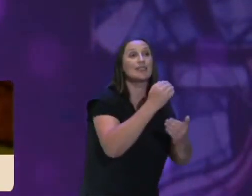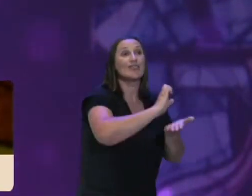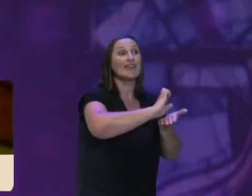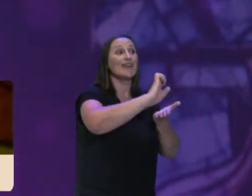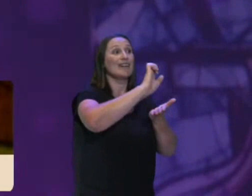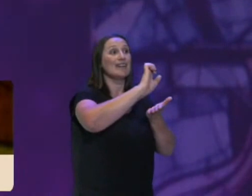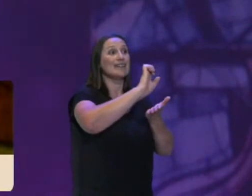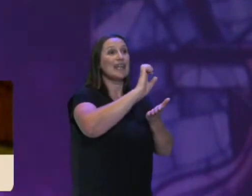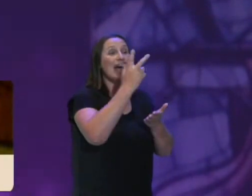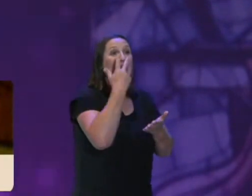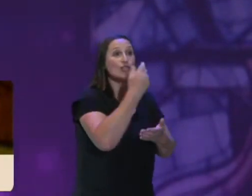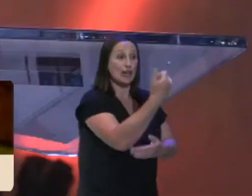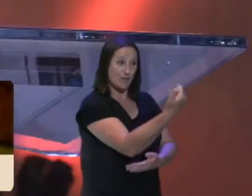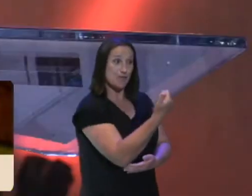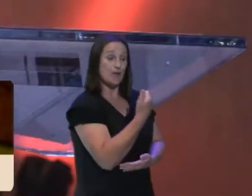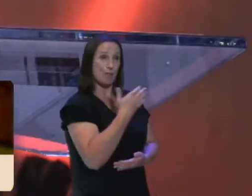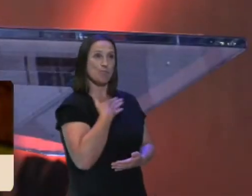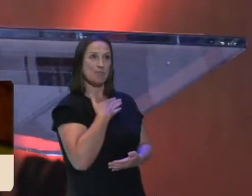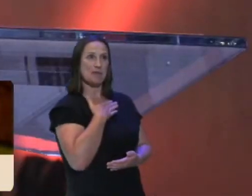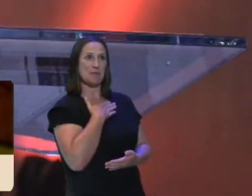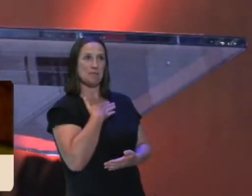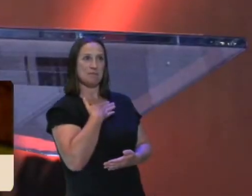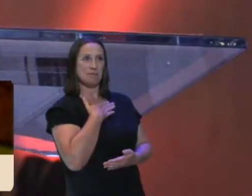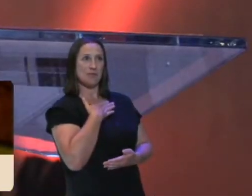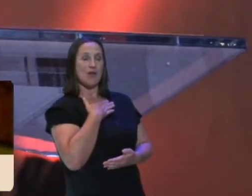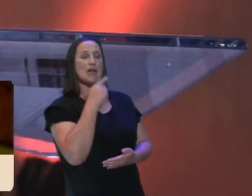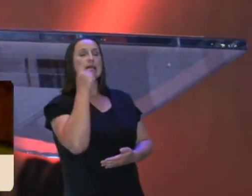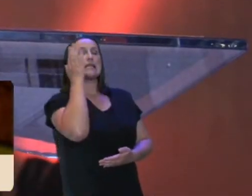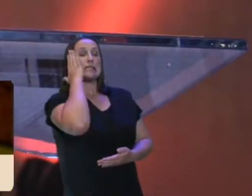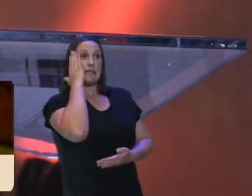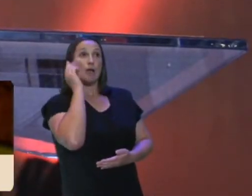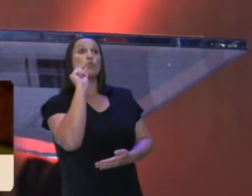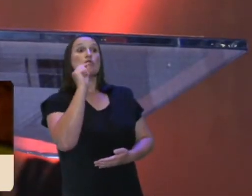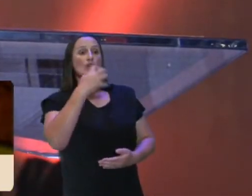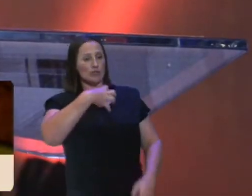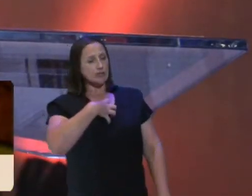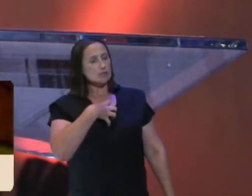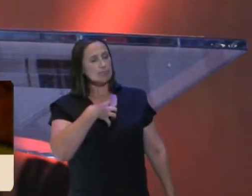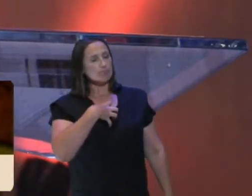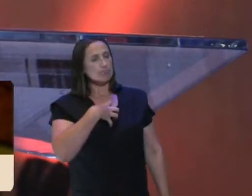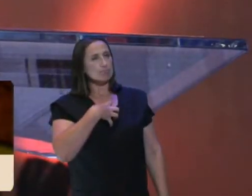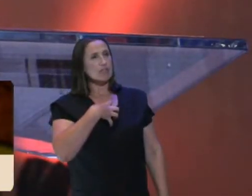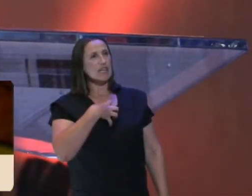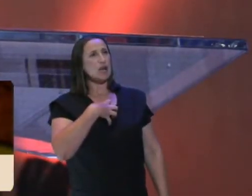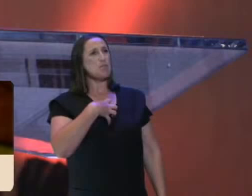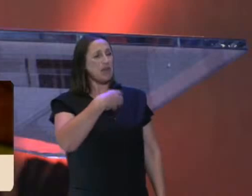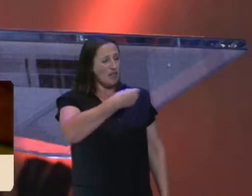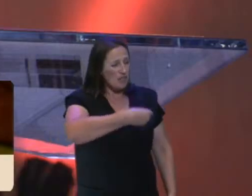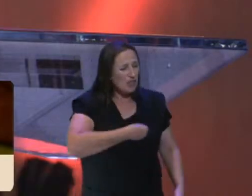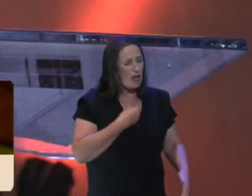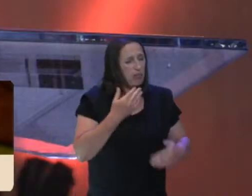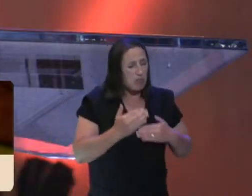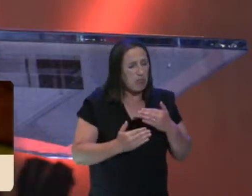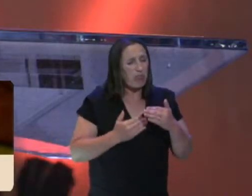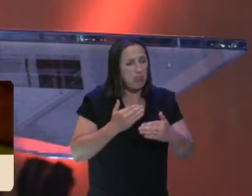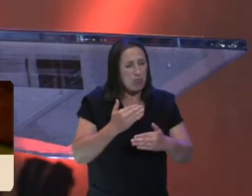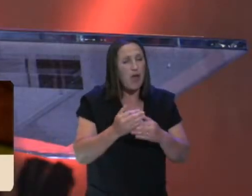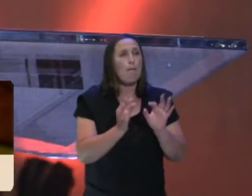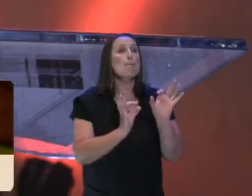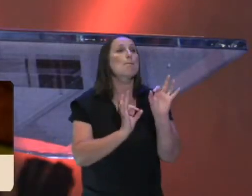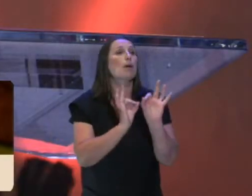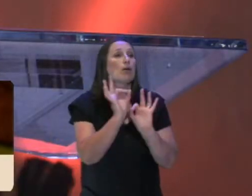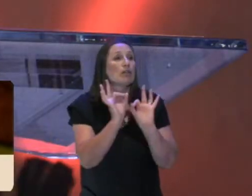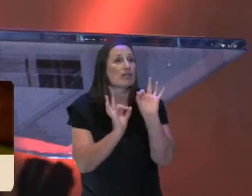para mim assim: olha, sabe o que eu senti? Eu investi a minha vida inteira em um